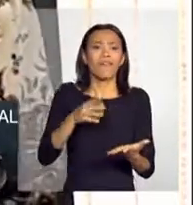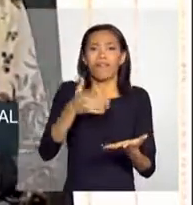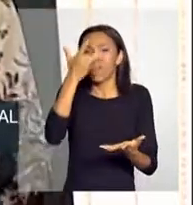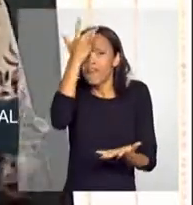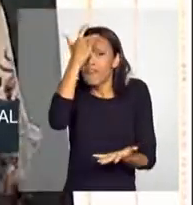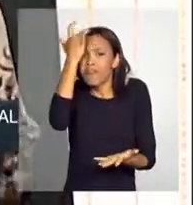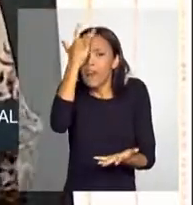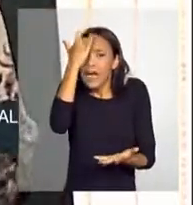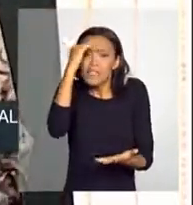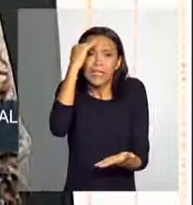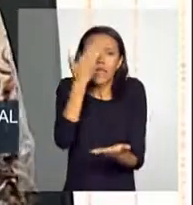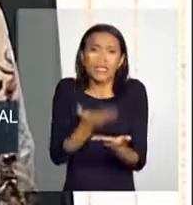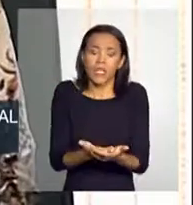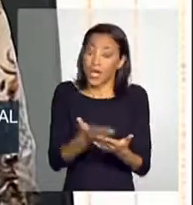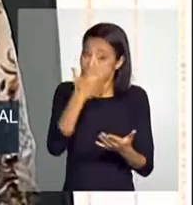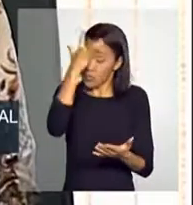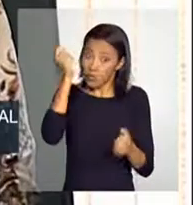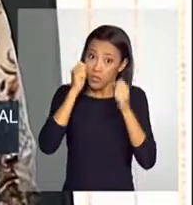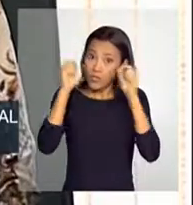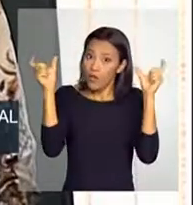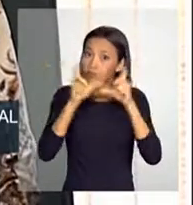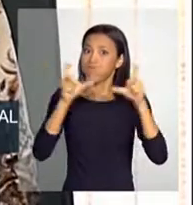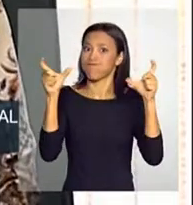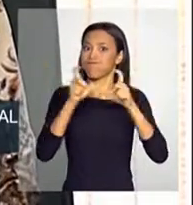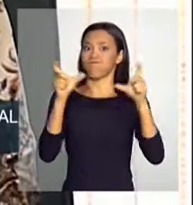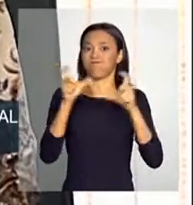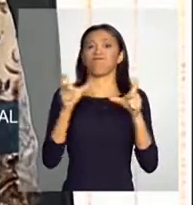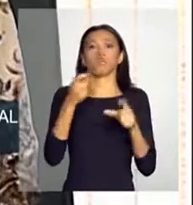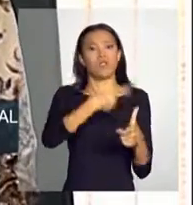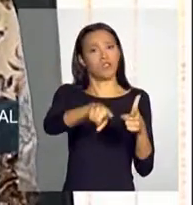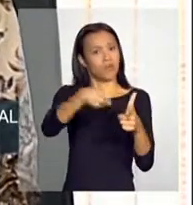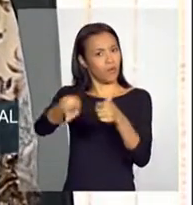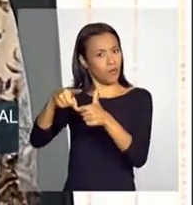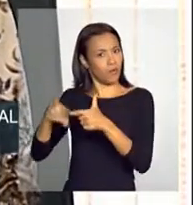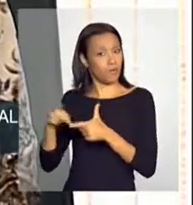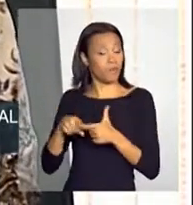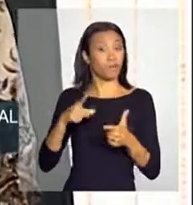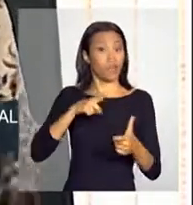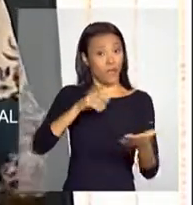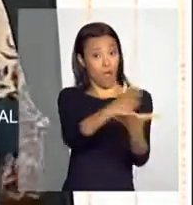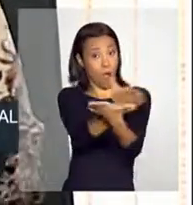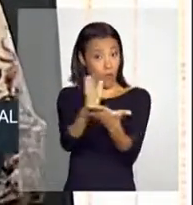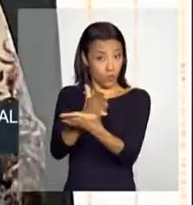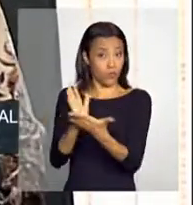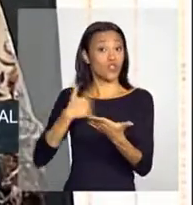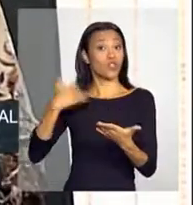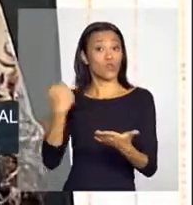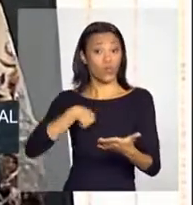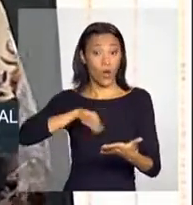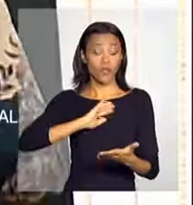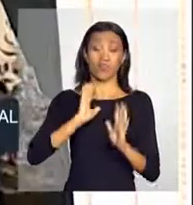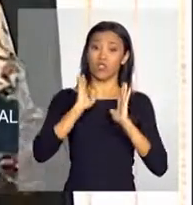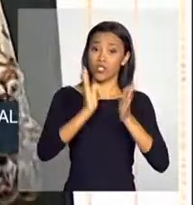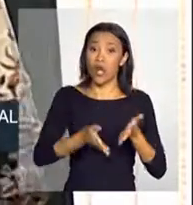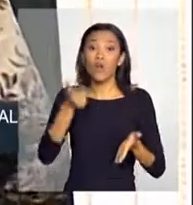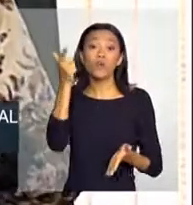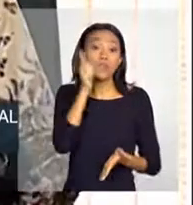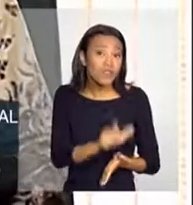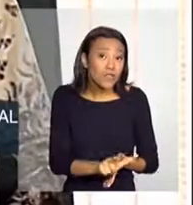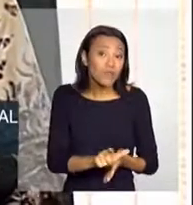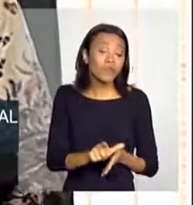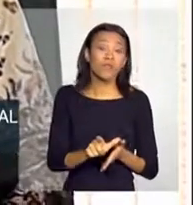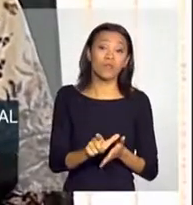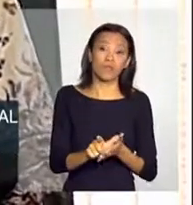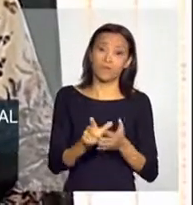as pessoas tem que ficar alerta Diante disto porque em si em alguns casos nós Já conseguimos devolver